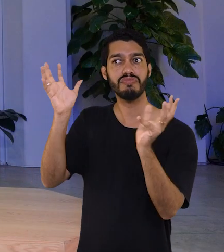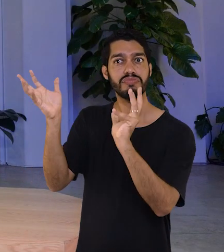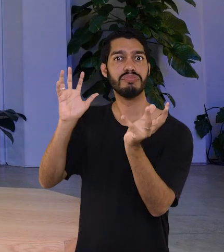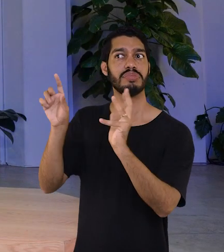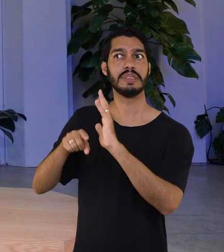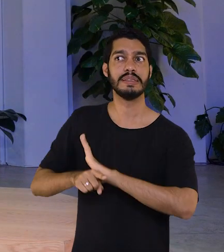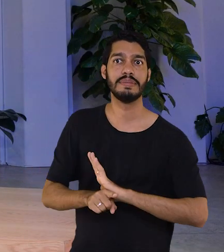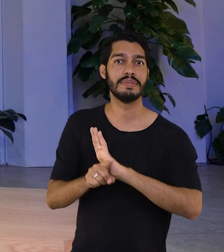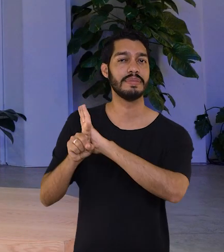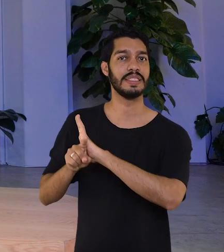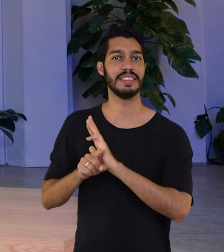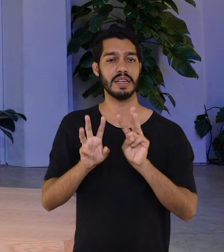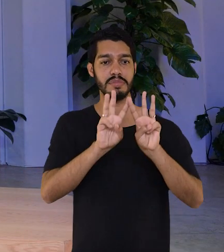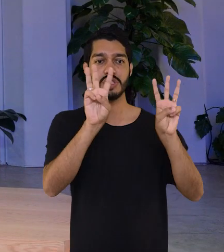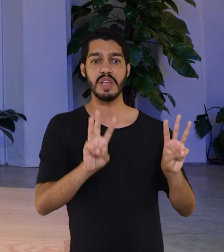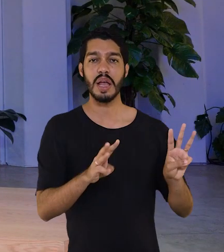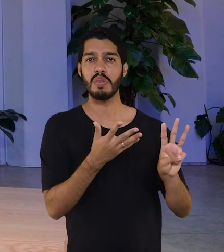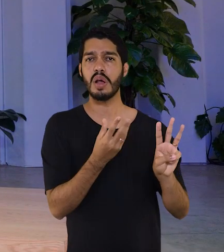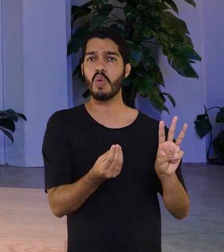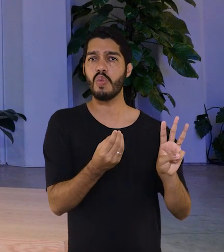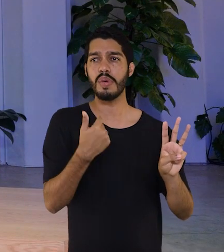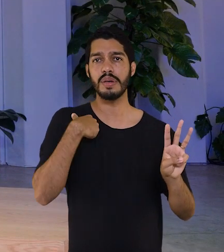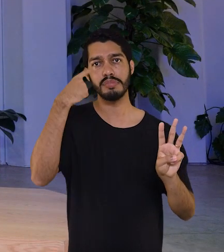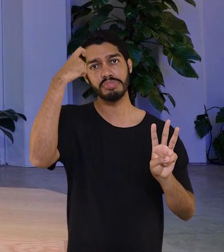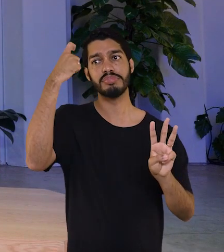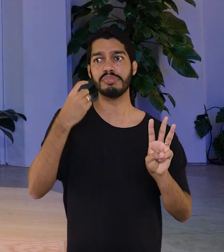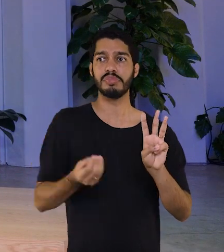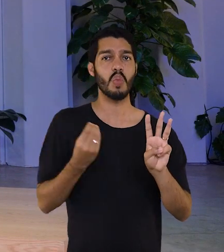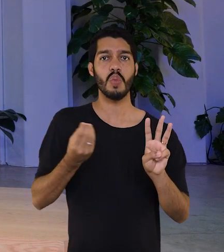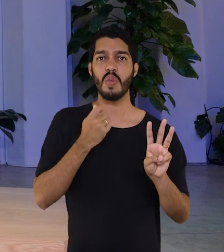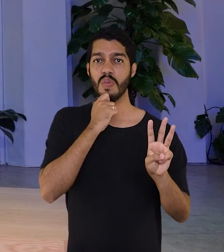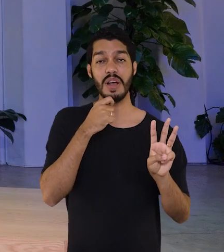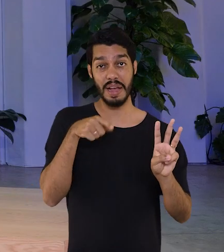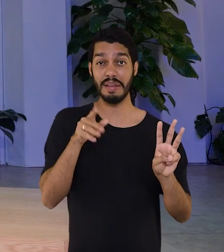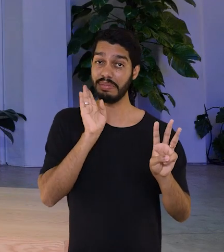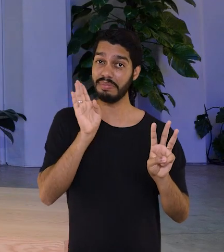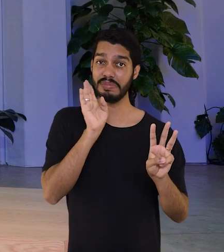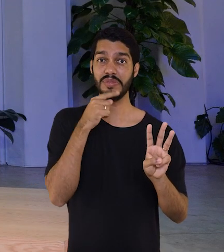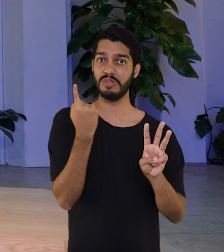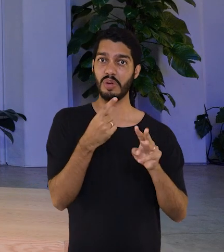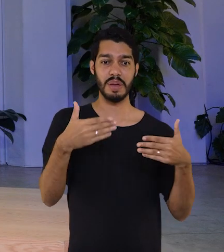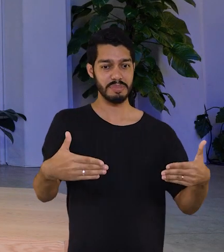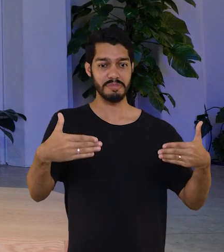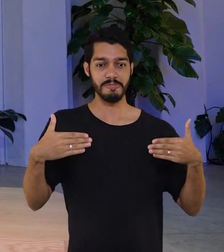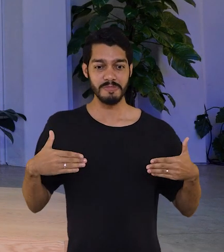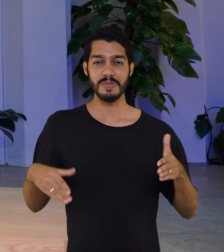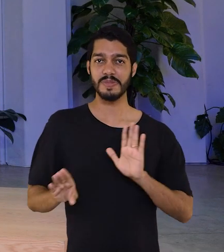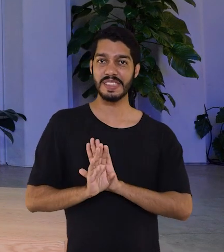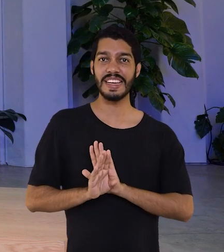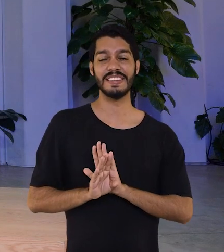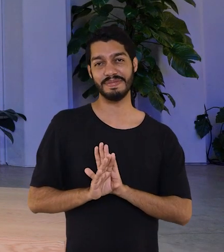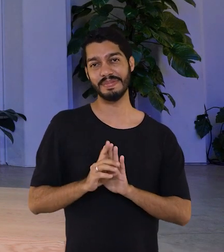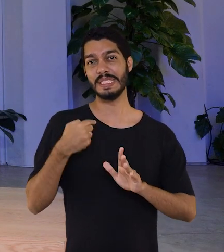aplicado em meteorologia, EA criando museu de um jeito que as pessoas não pensavam. Realmente a gente está numa fronteira muito empolgante,